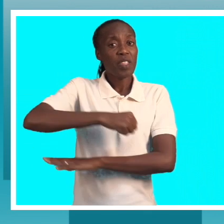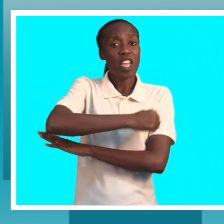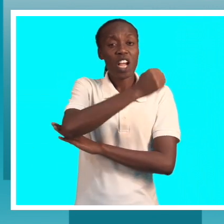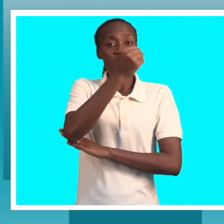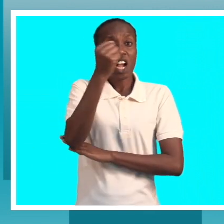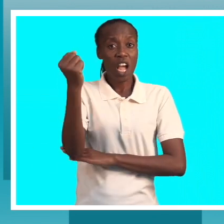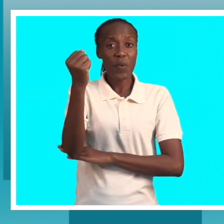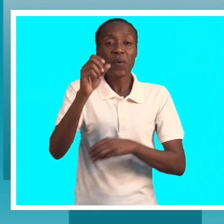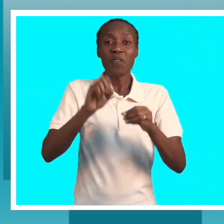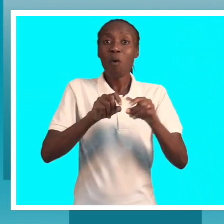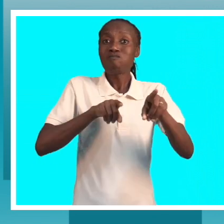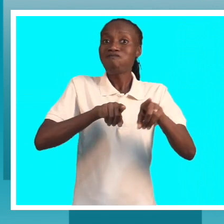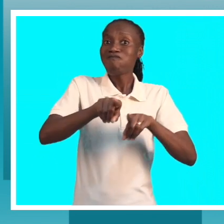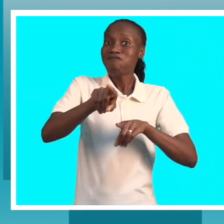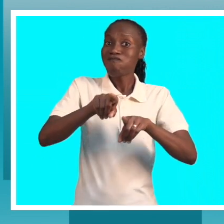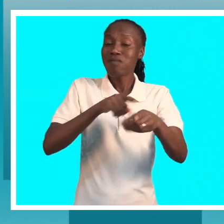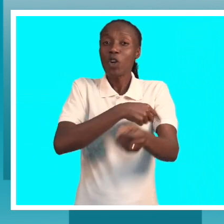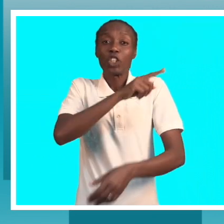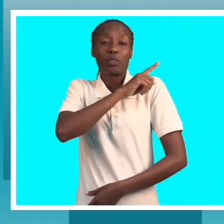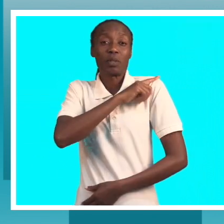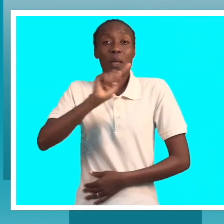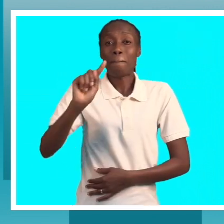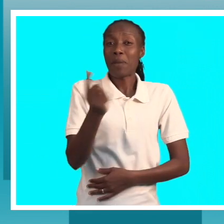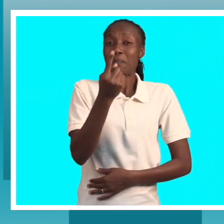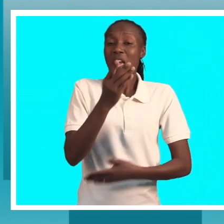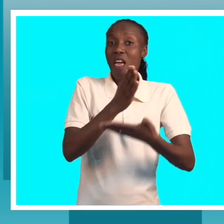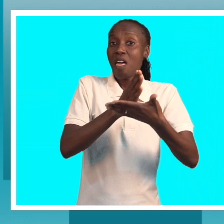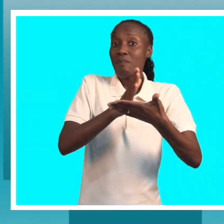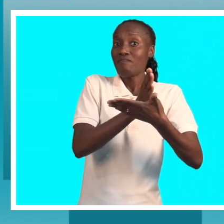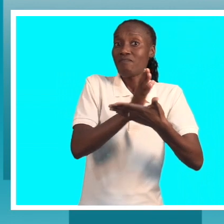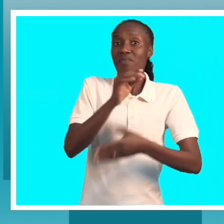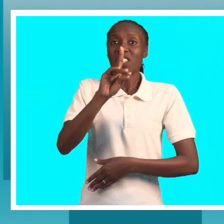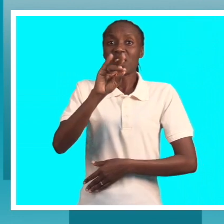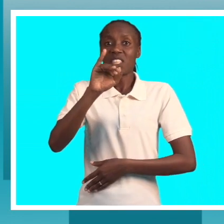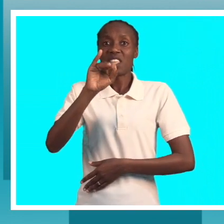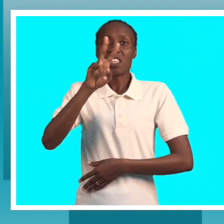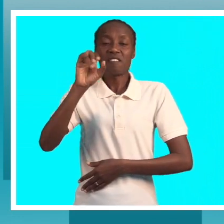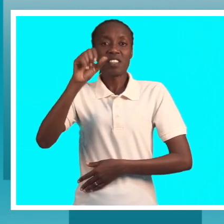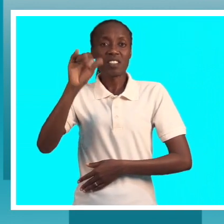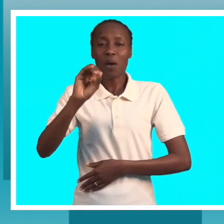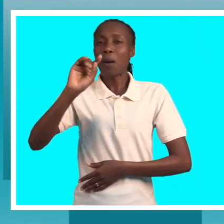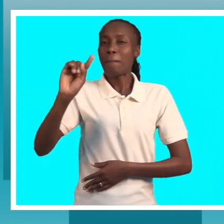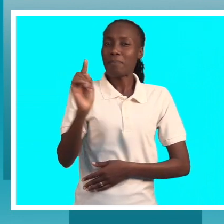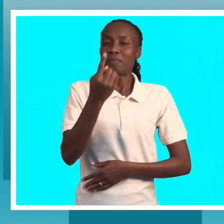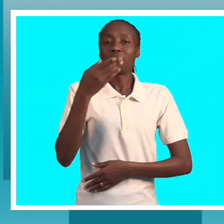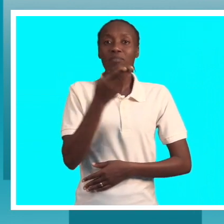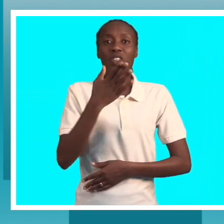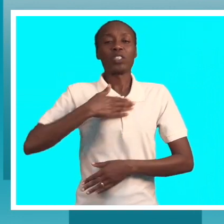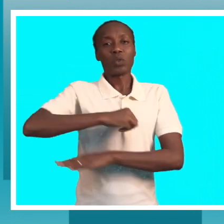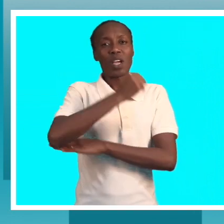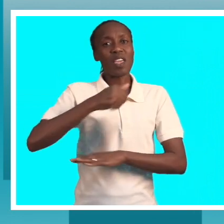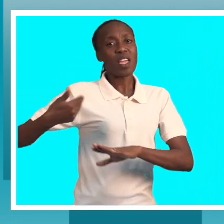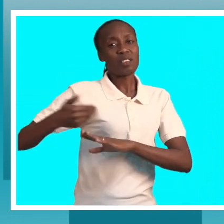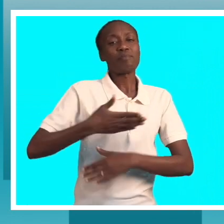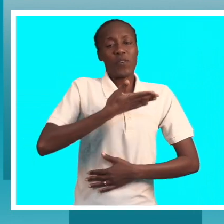ter ganho o Campeonato Espanhol da primeira divisão foi das melhores competições que eu ganhei e eu sempre